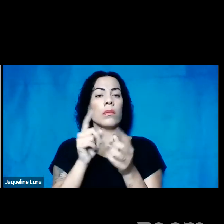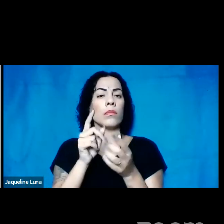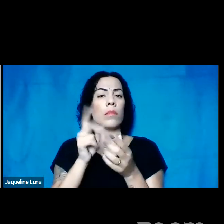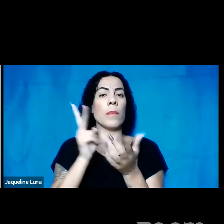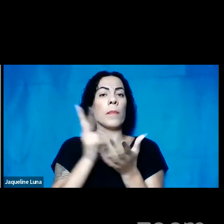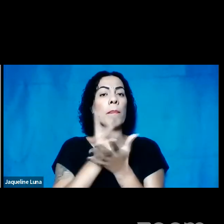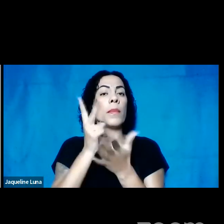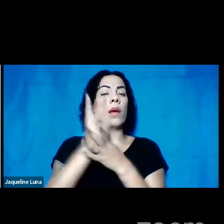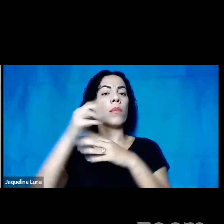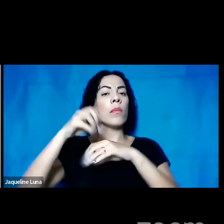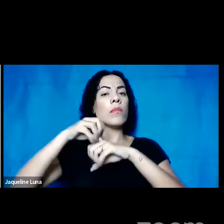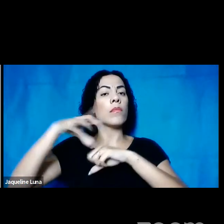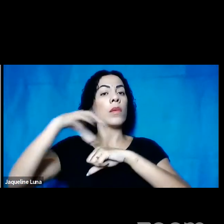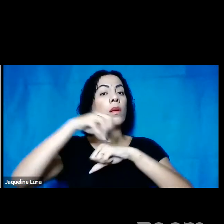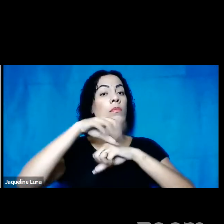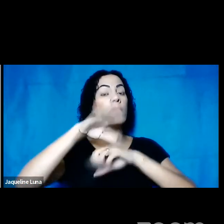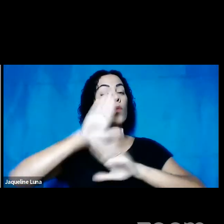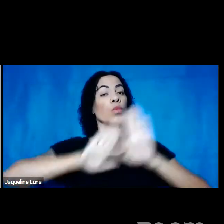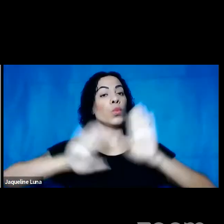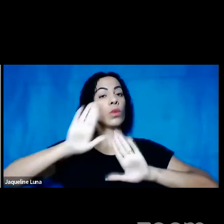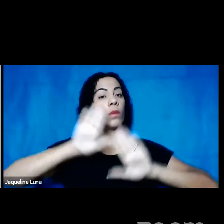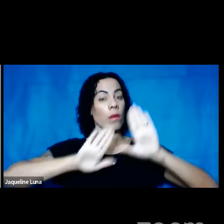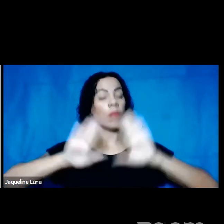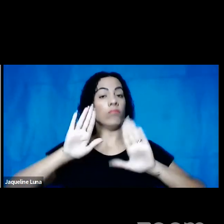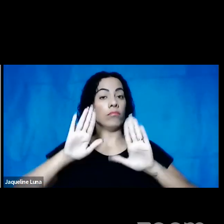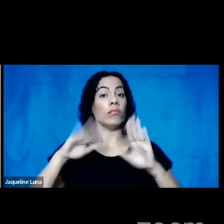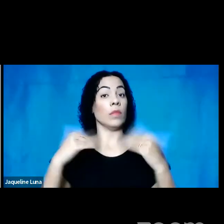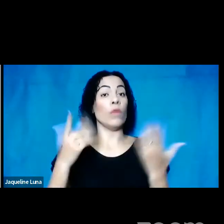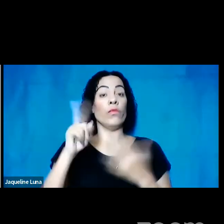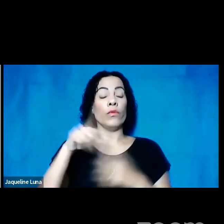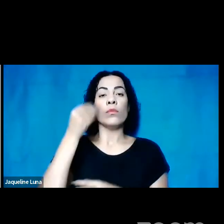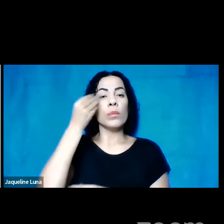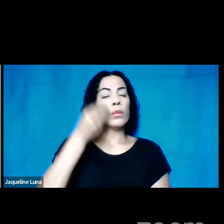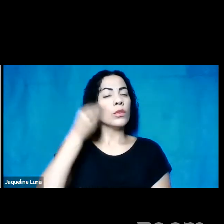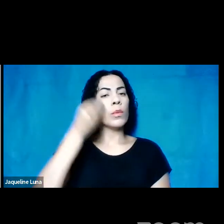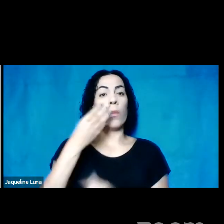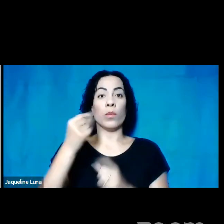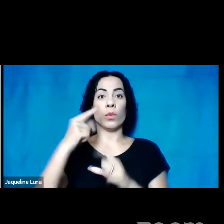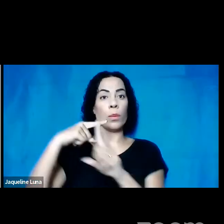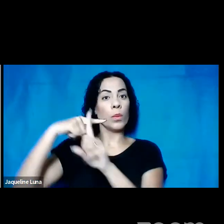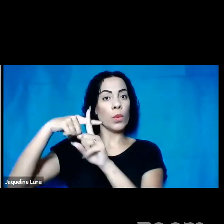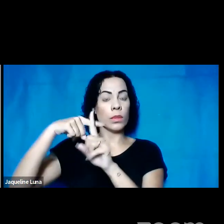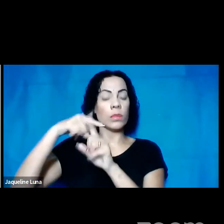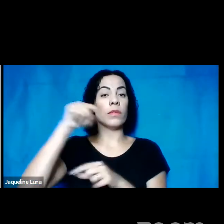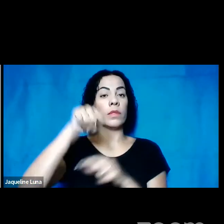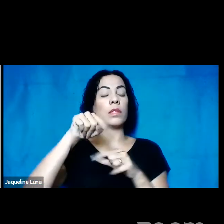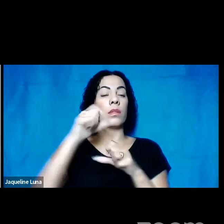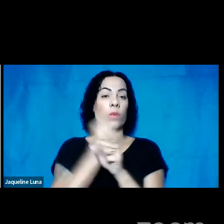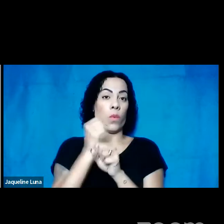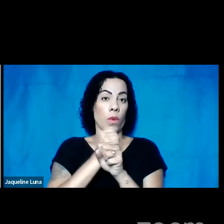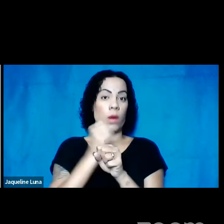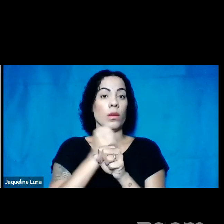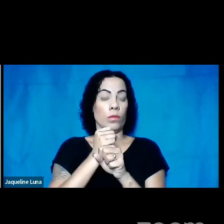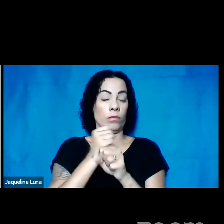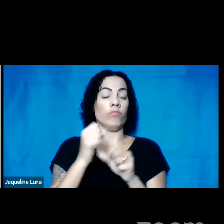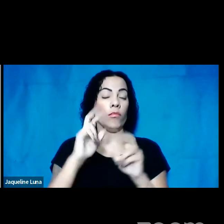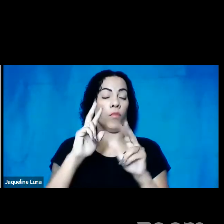as próprias mensagens, né, de cuidado com a pandemia. Então, foi uma experiência muito, muito positiva nesse ano dentro da pandemia.